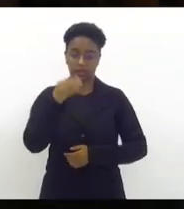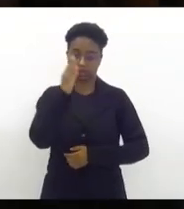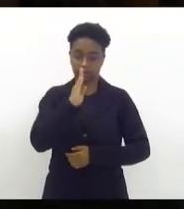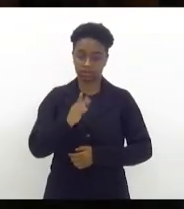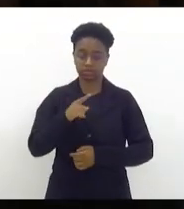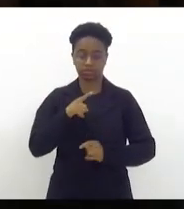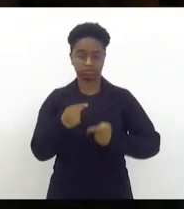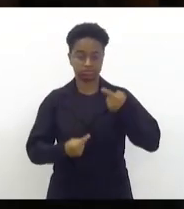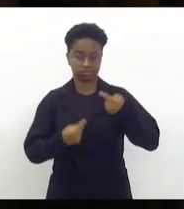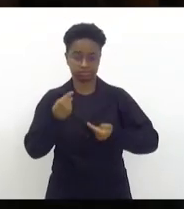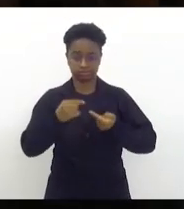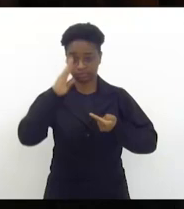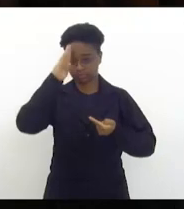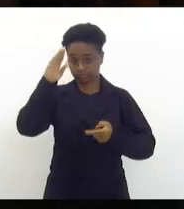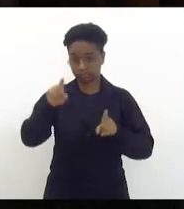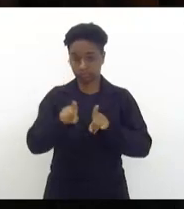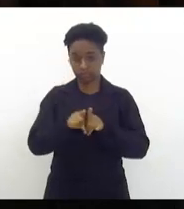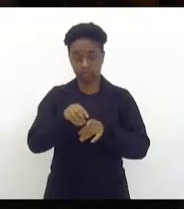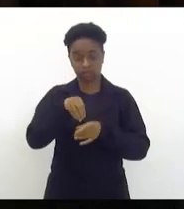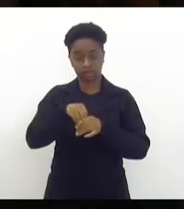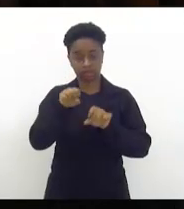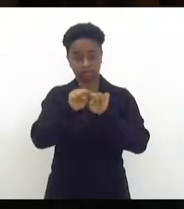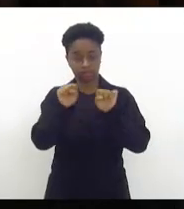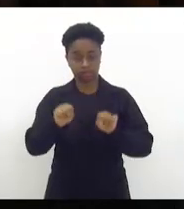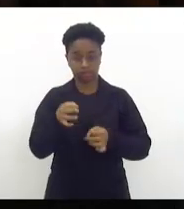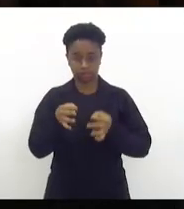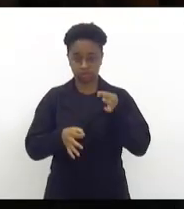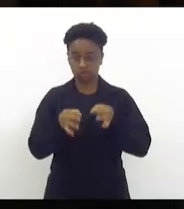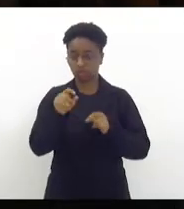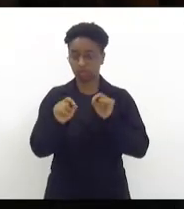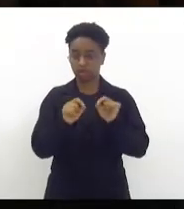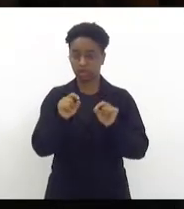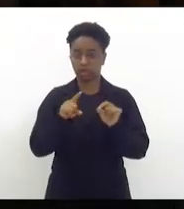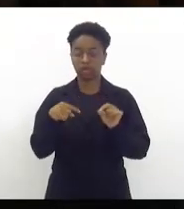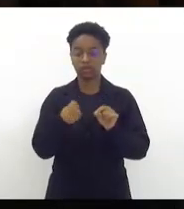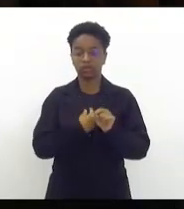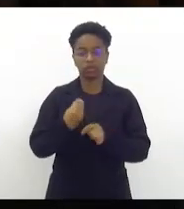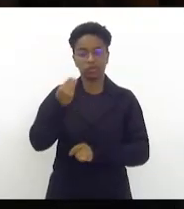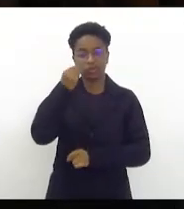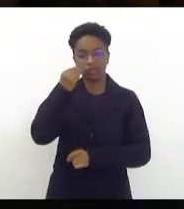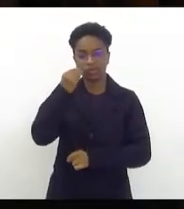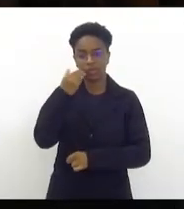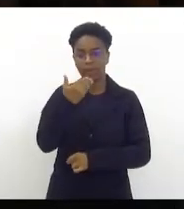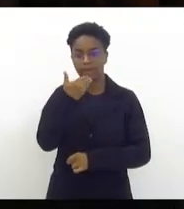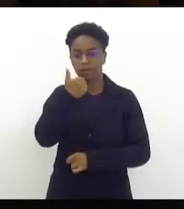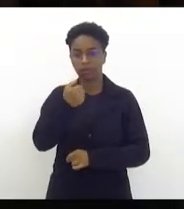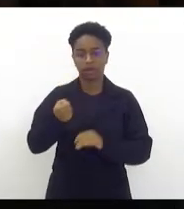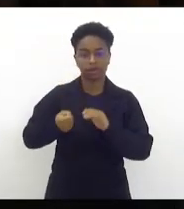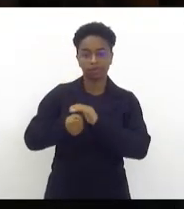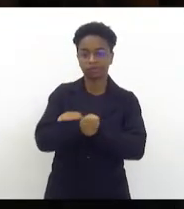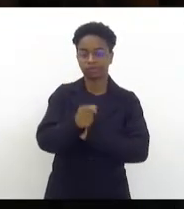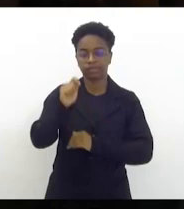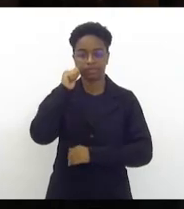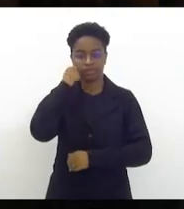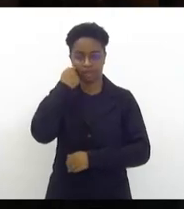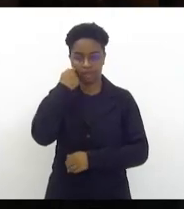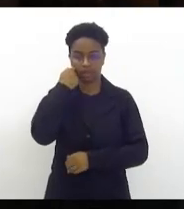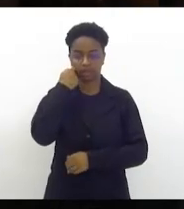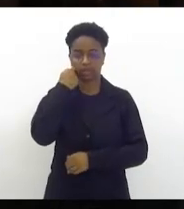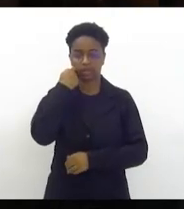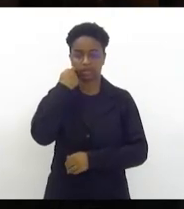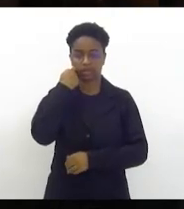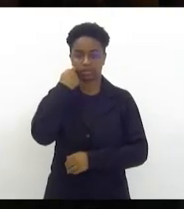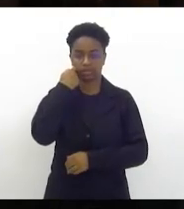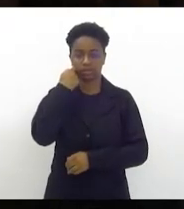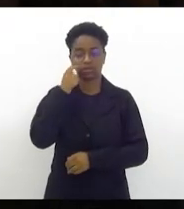em especial no sistema de justiça, é para que a gente tenha mulheres negras